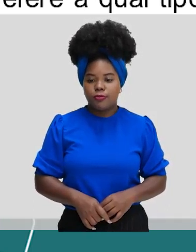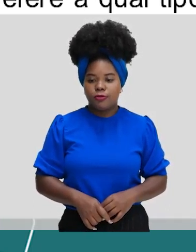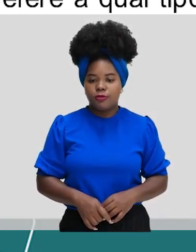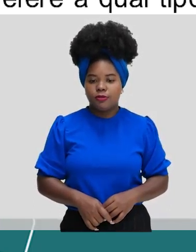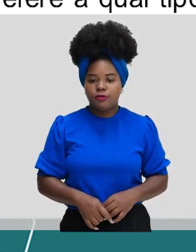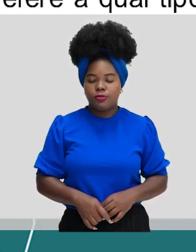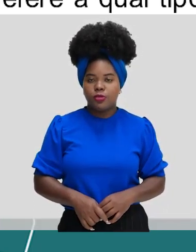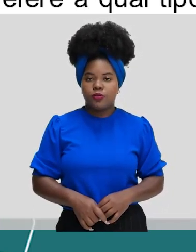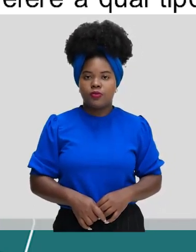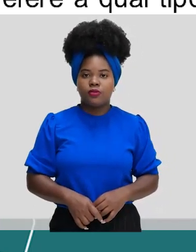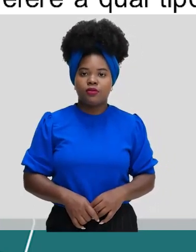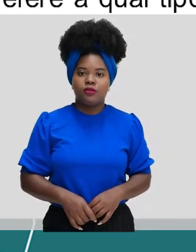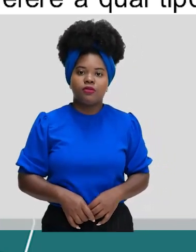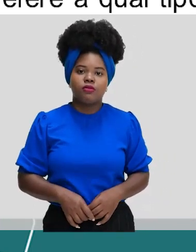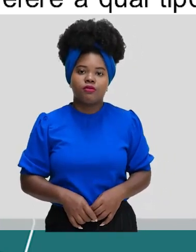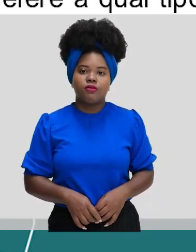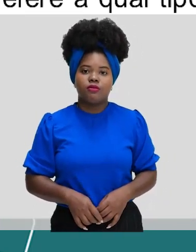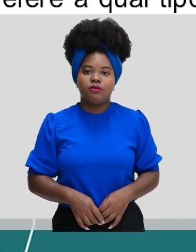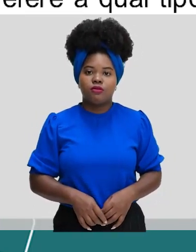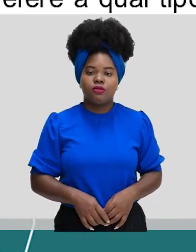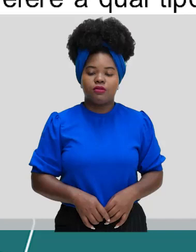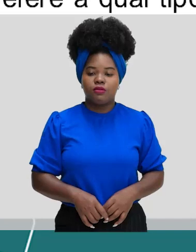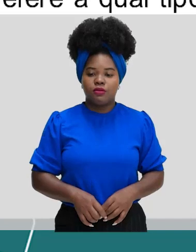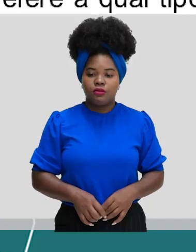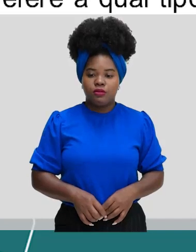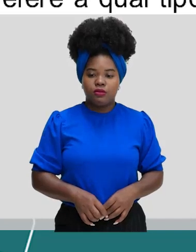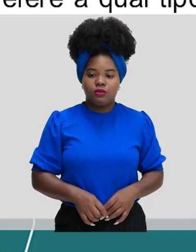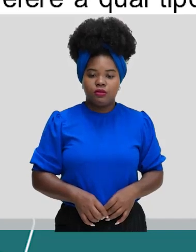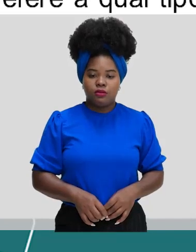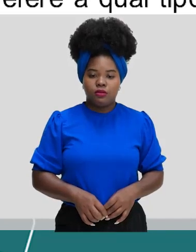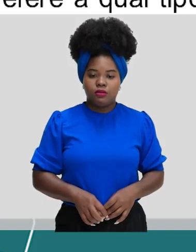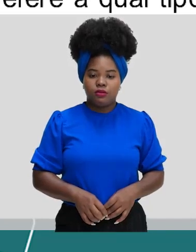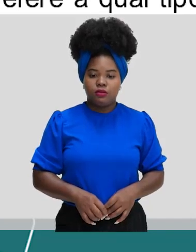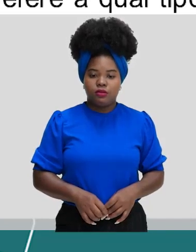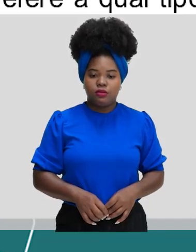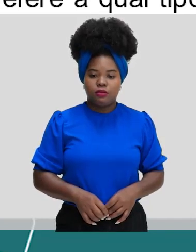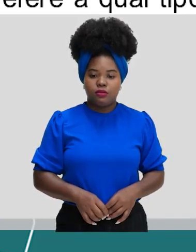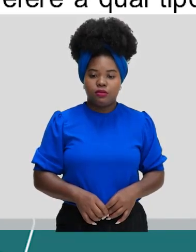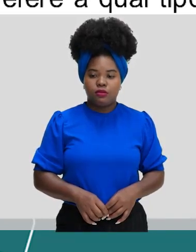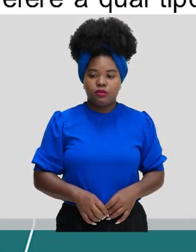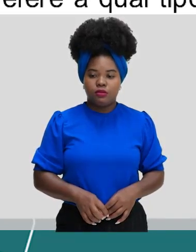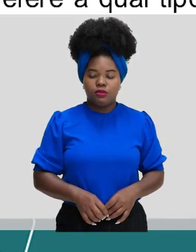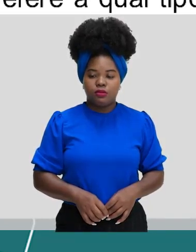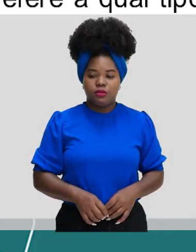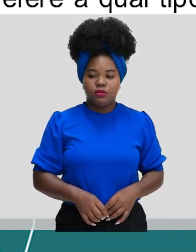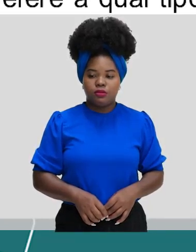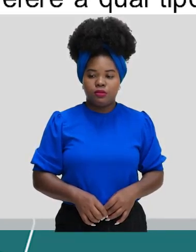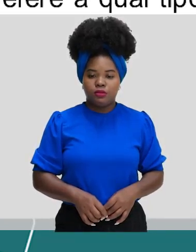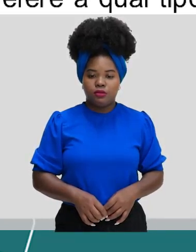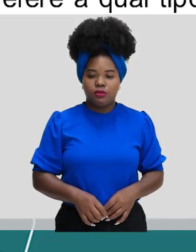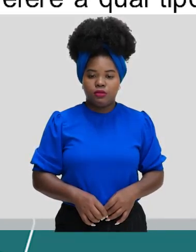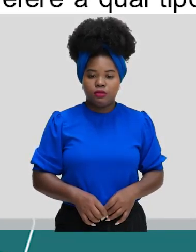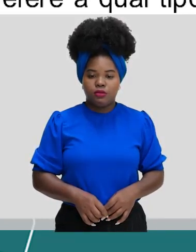maiores detalhes o decaimento radioativo dos núcleos atômicos instáveis